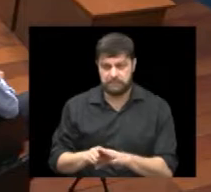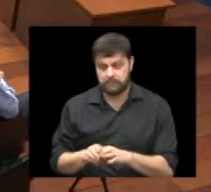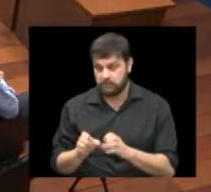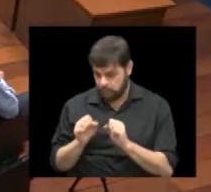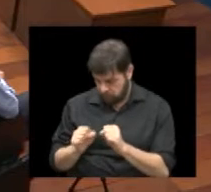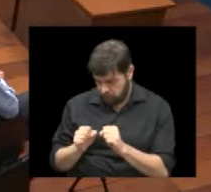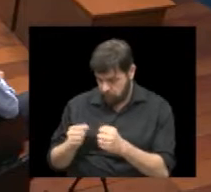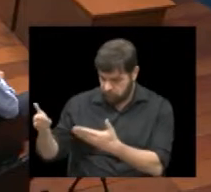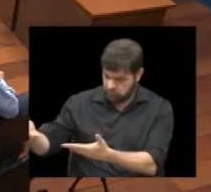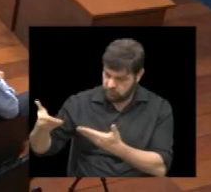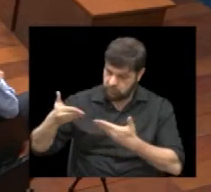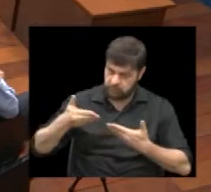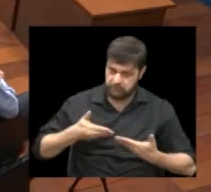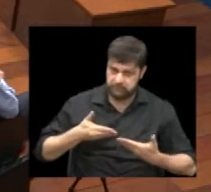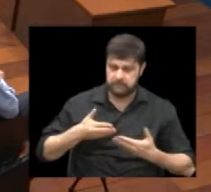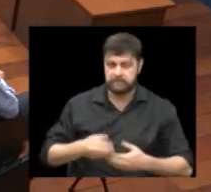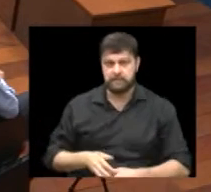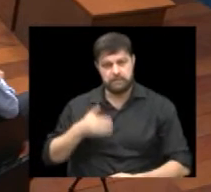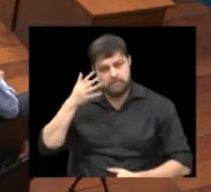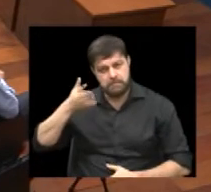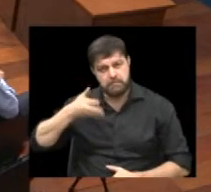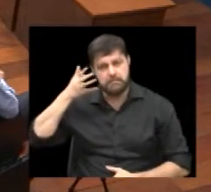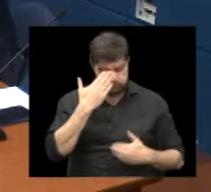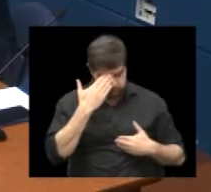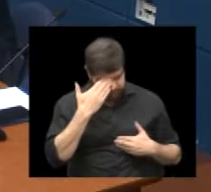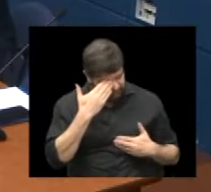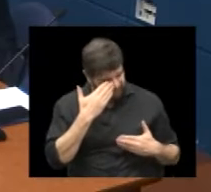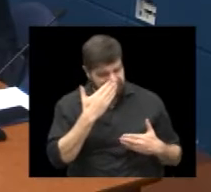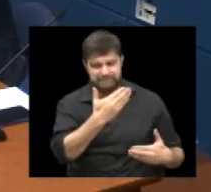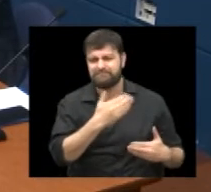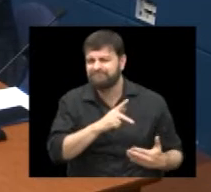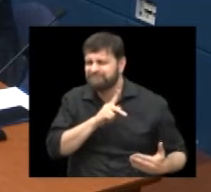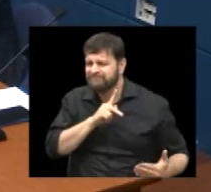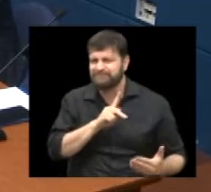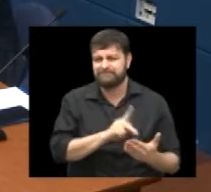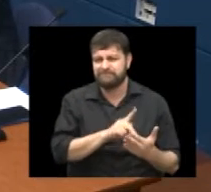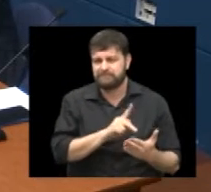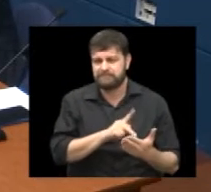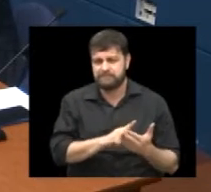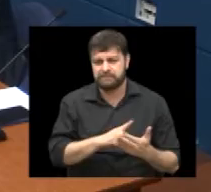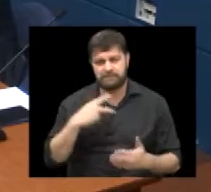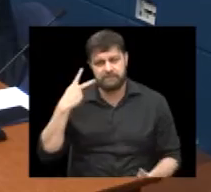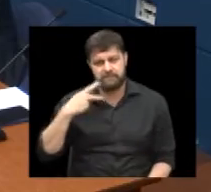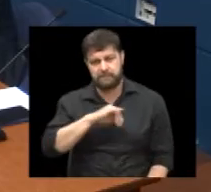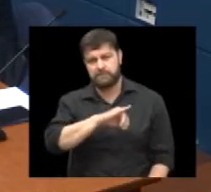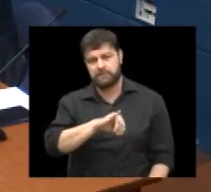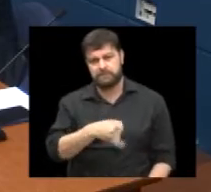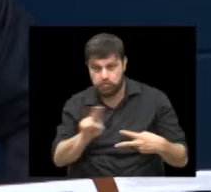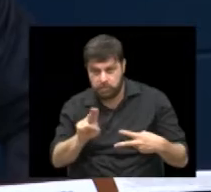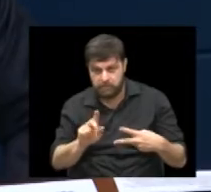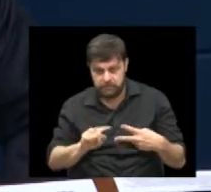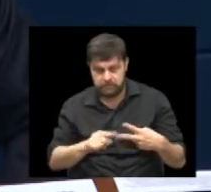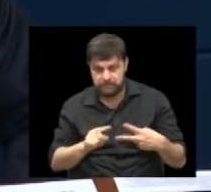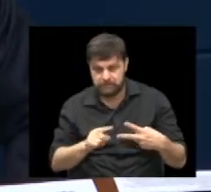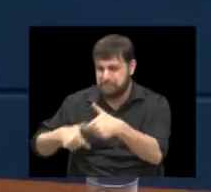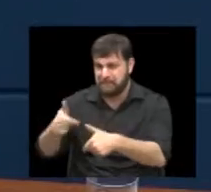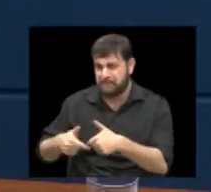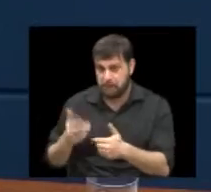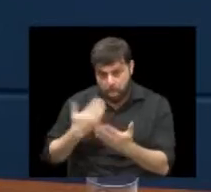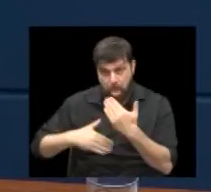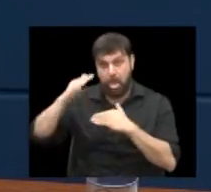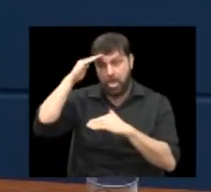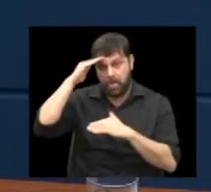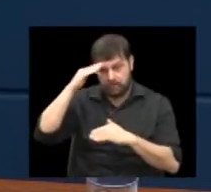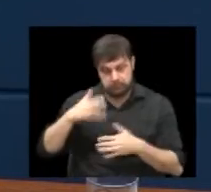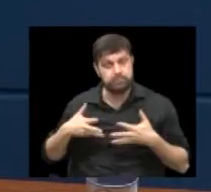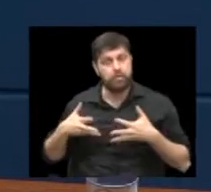mensal a associação pestalozzi de campinas no encontro realizado no plenarinho da câmara municipal o presidente ea